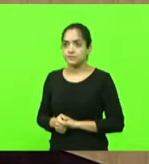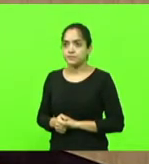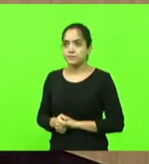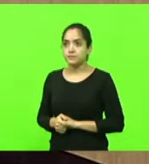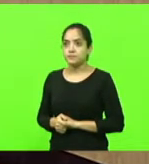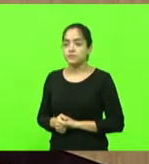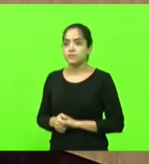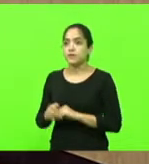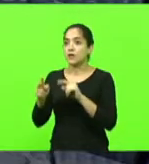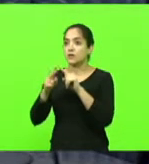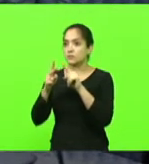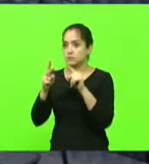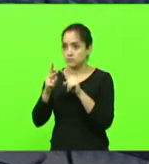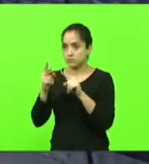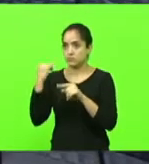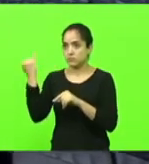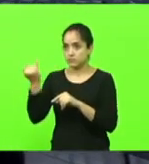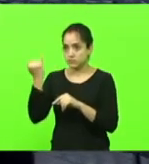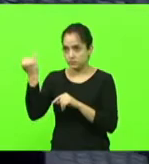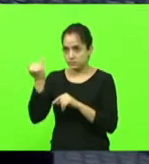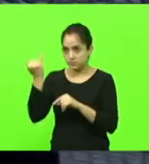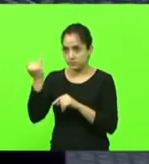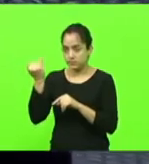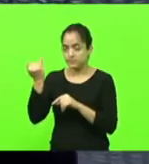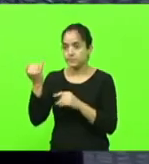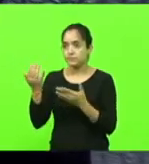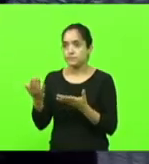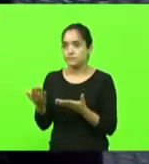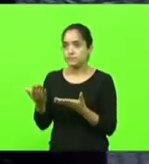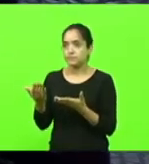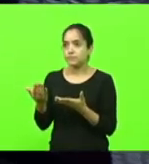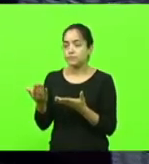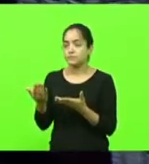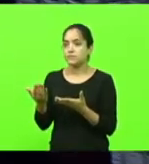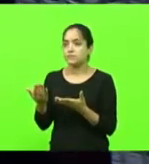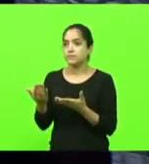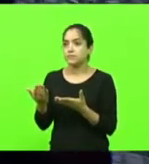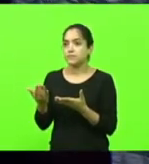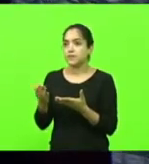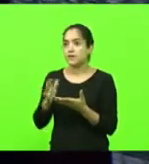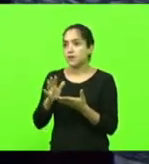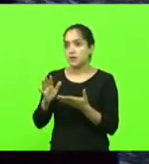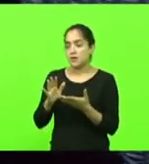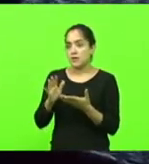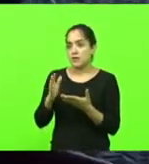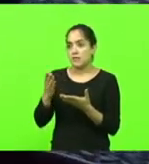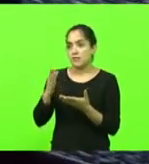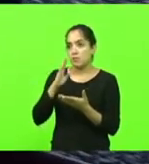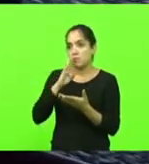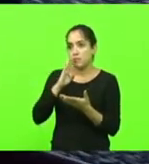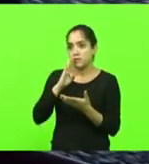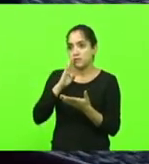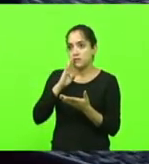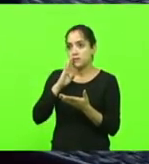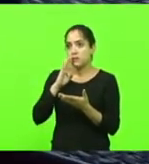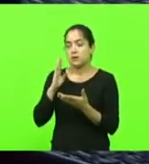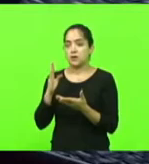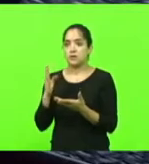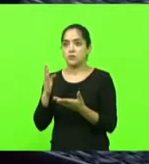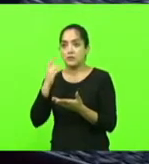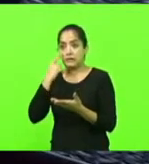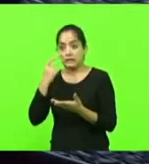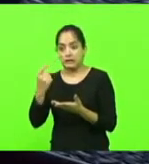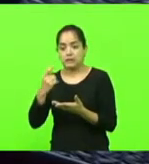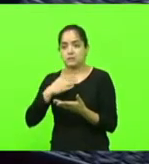pontos importantes para ressaltar também. E não é a intenção do deputado Berlanda, não foi nunca a minha intenção, e garanto que não